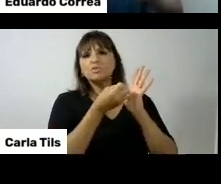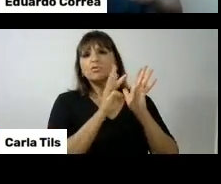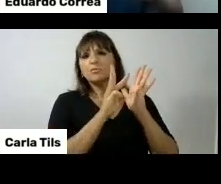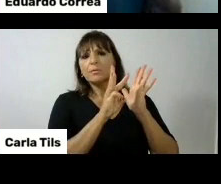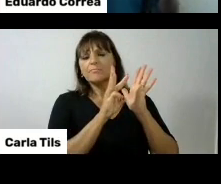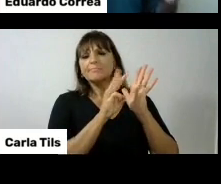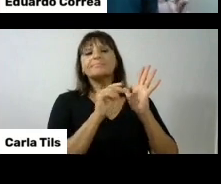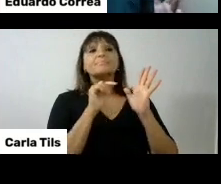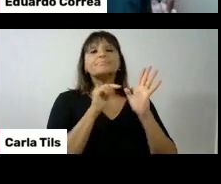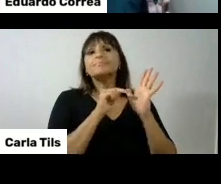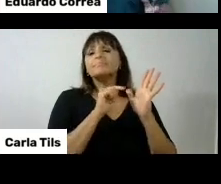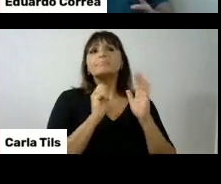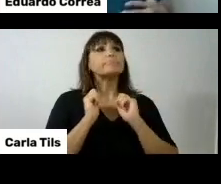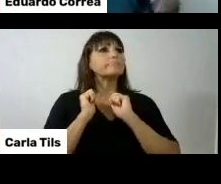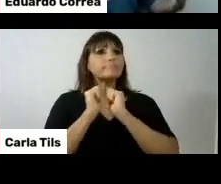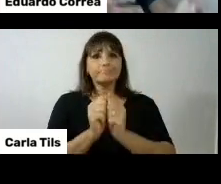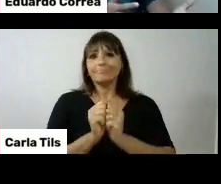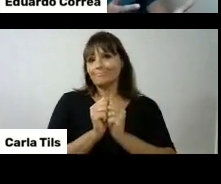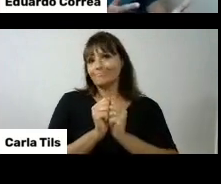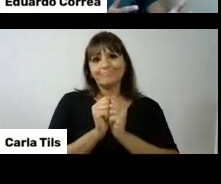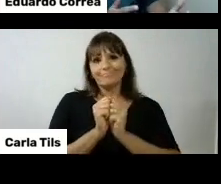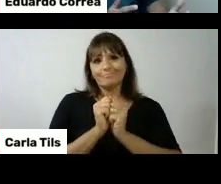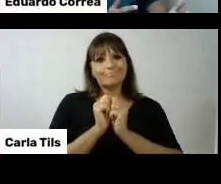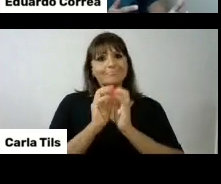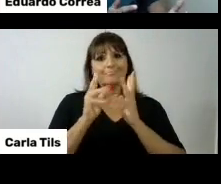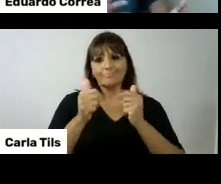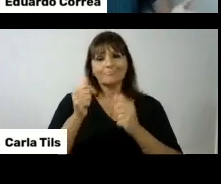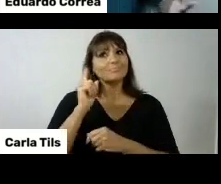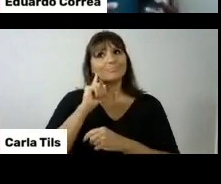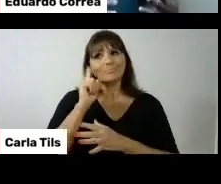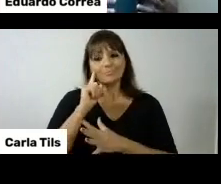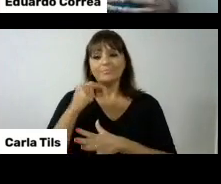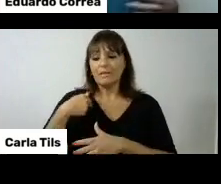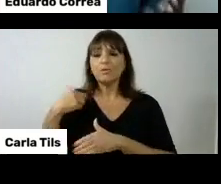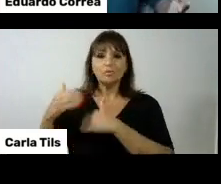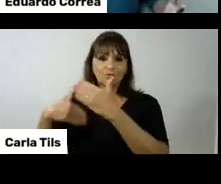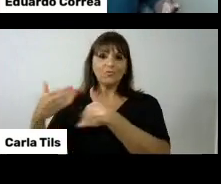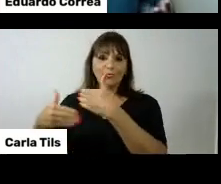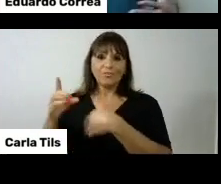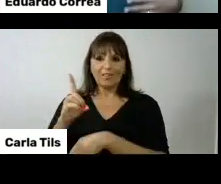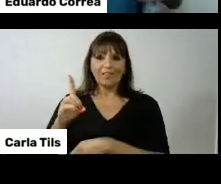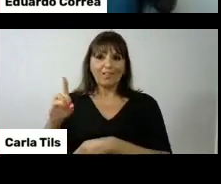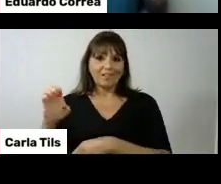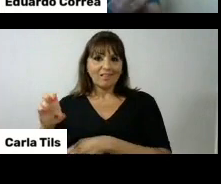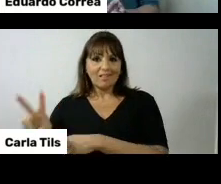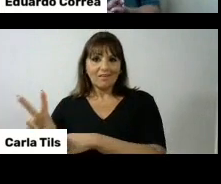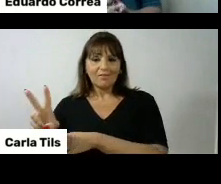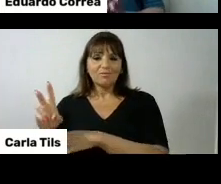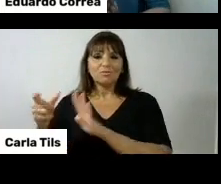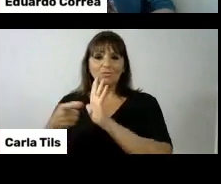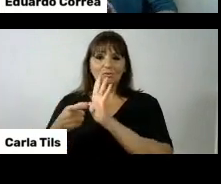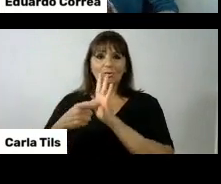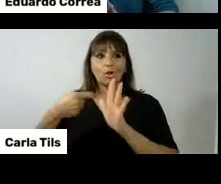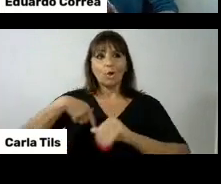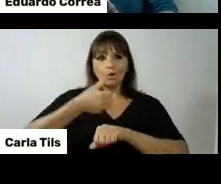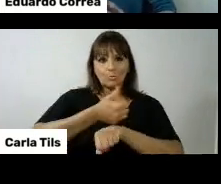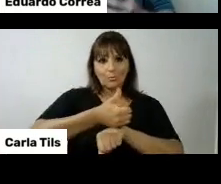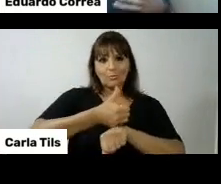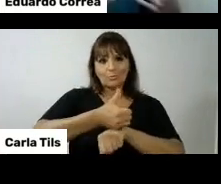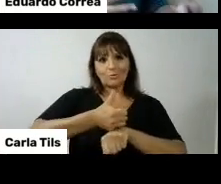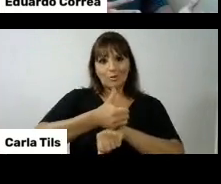nos acompanha em todos os momentos. Eu sou desenvolvedor de software e eu digo que nós profissionais nós nos debruçamos sobre esses